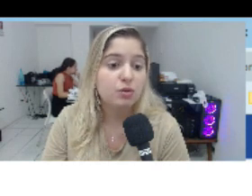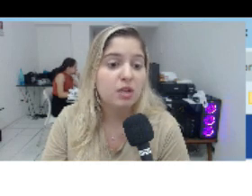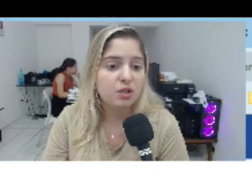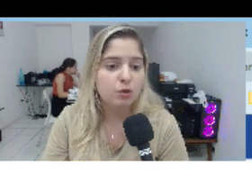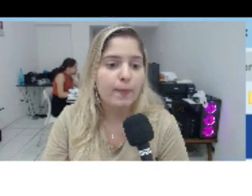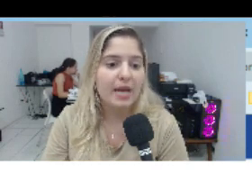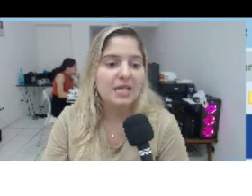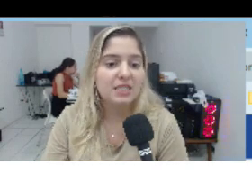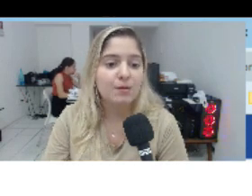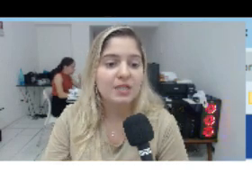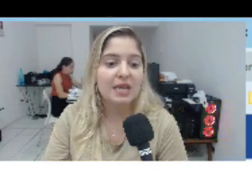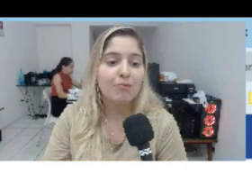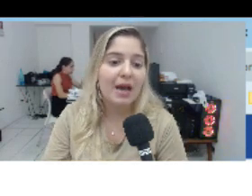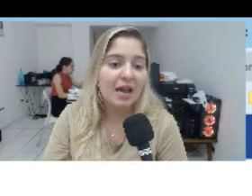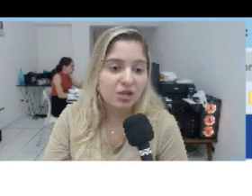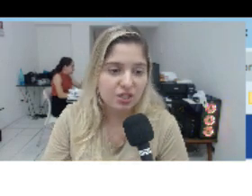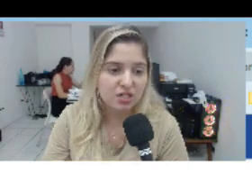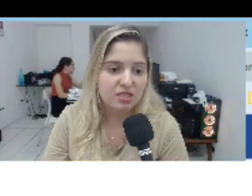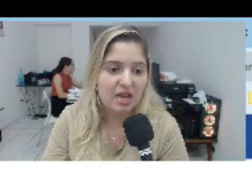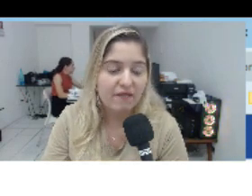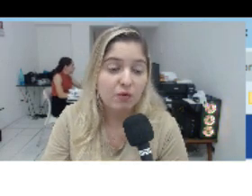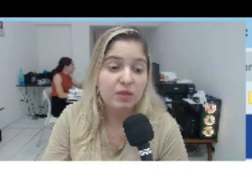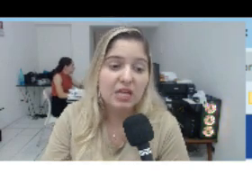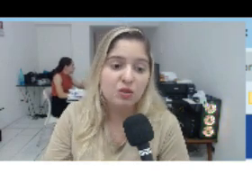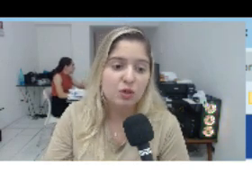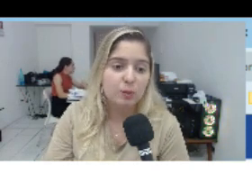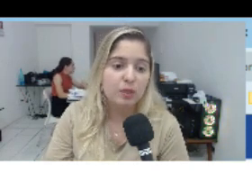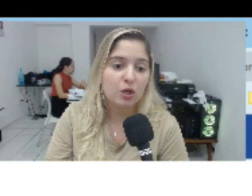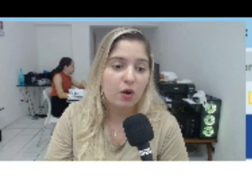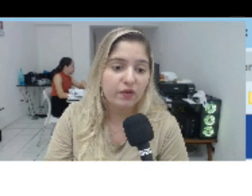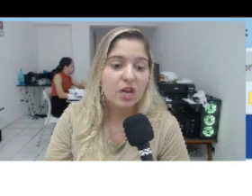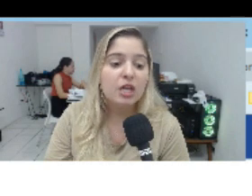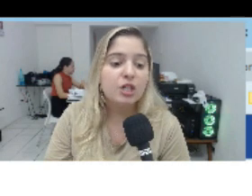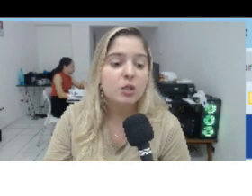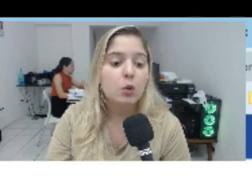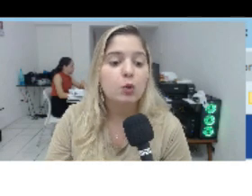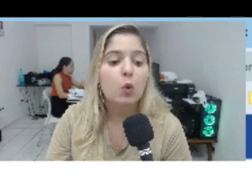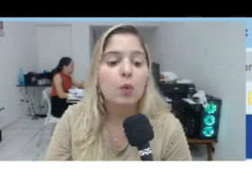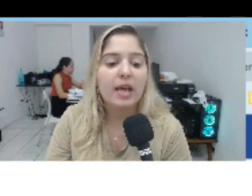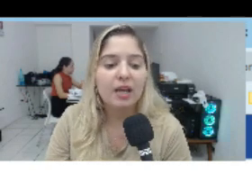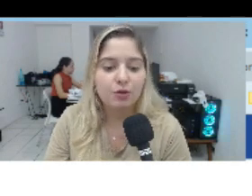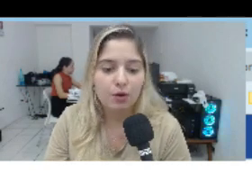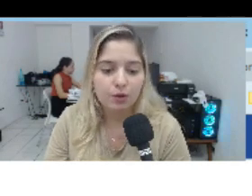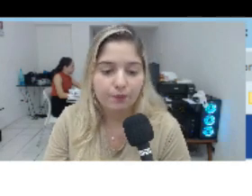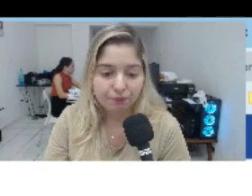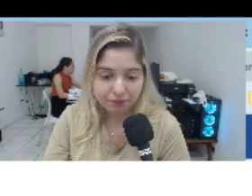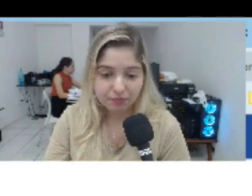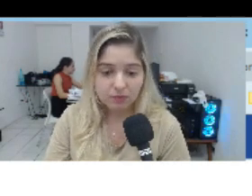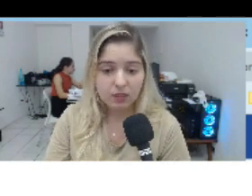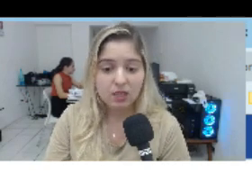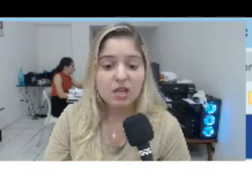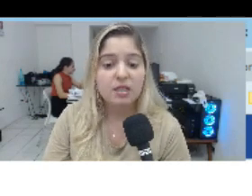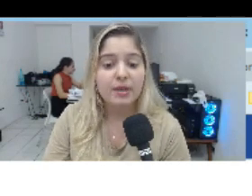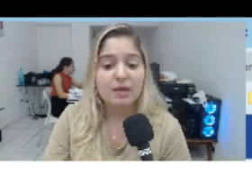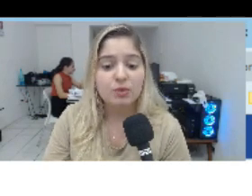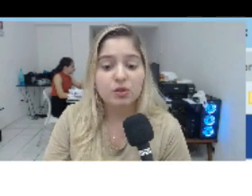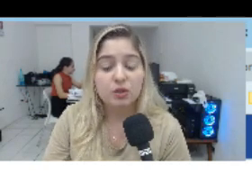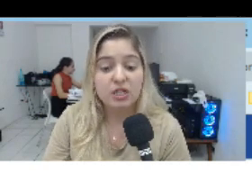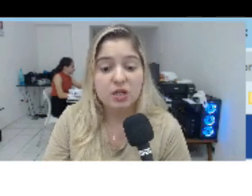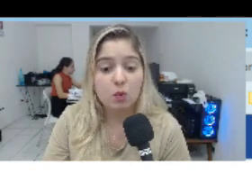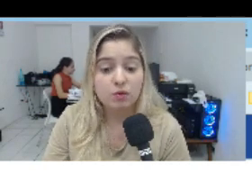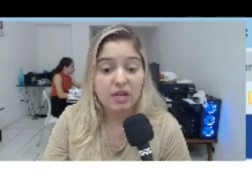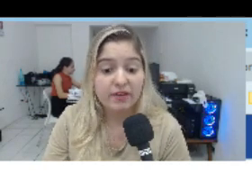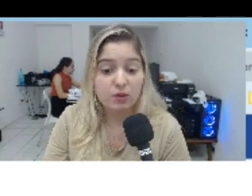dos estudantes do país se mantém baixa e estável desde 2009, de acordo com o relatório. Também